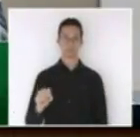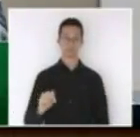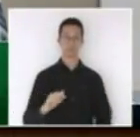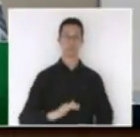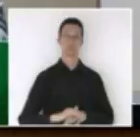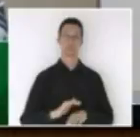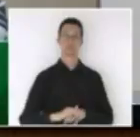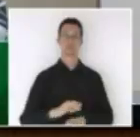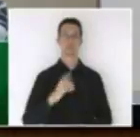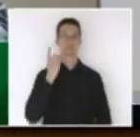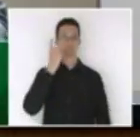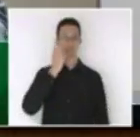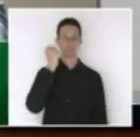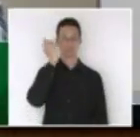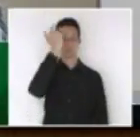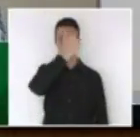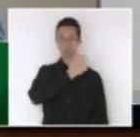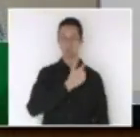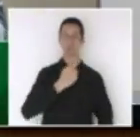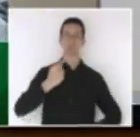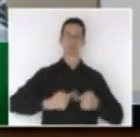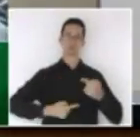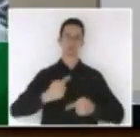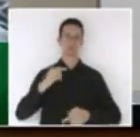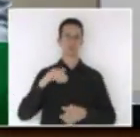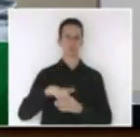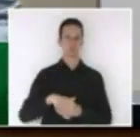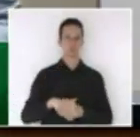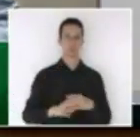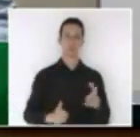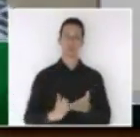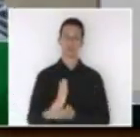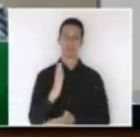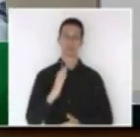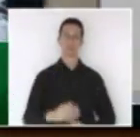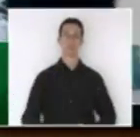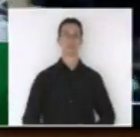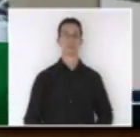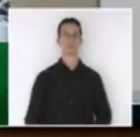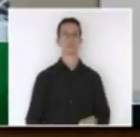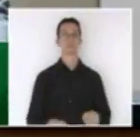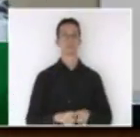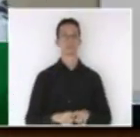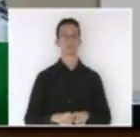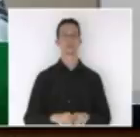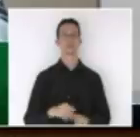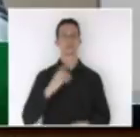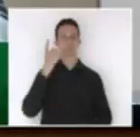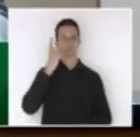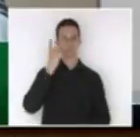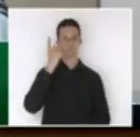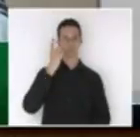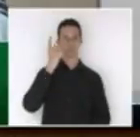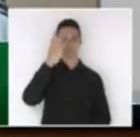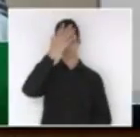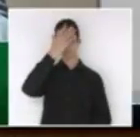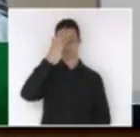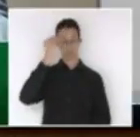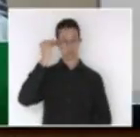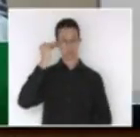Altair Silva. Em discussão, em votação, aprovado. Ainda a moção do deputado Luciano Caminati, de